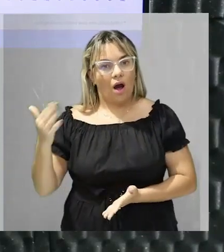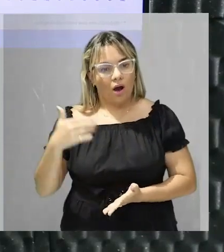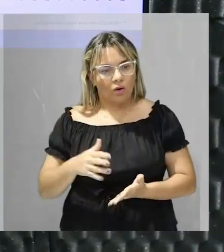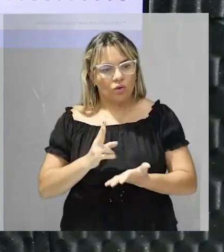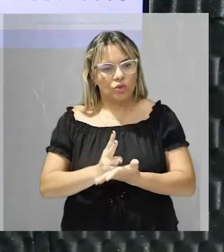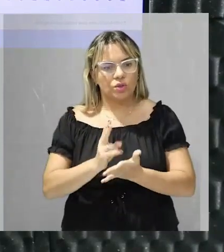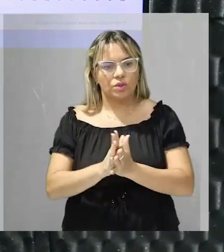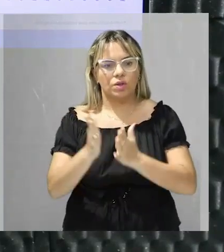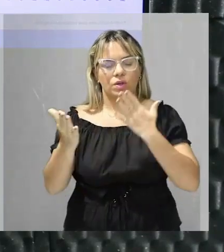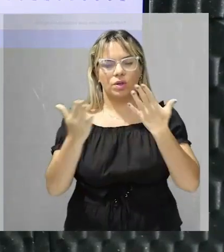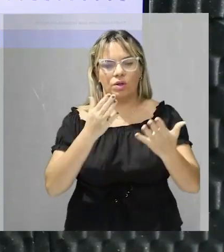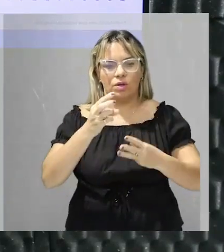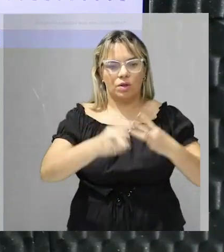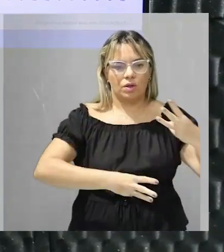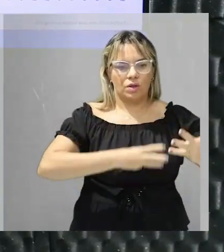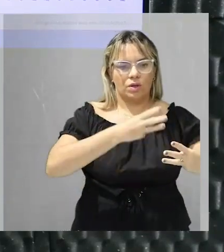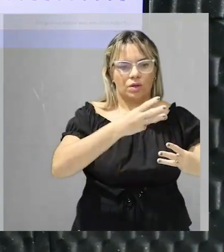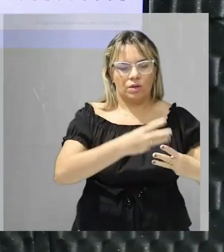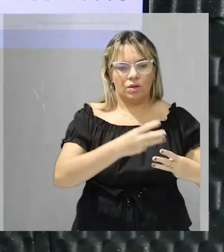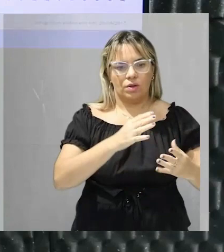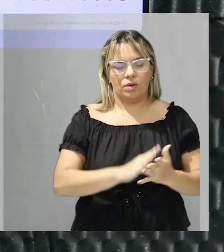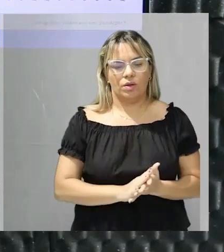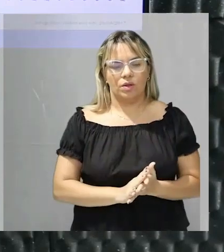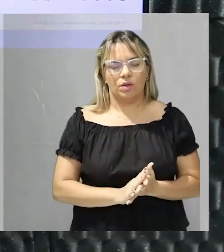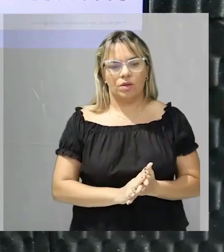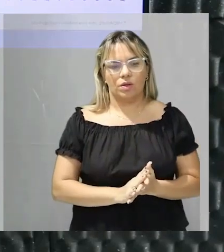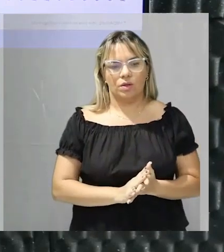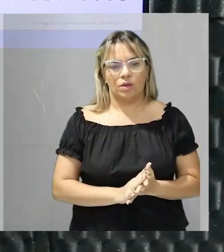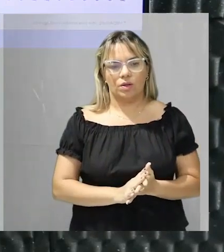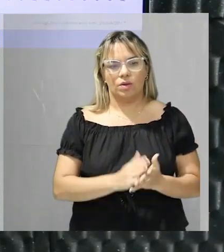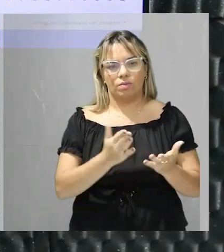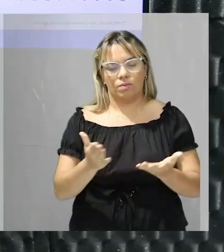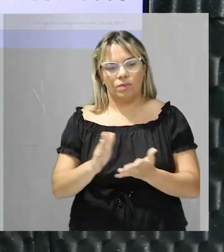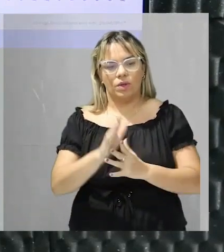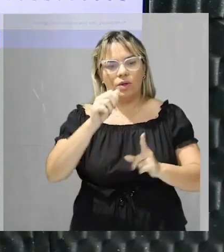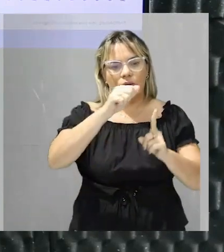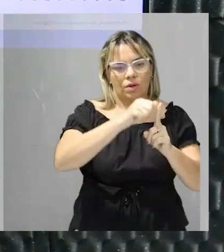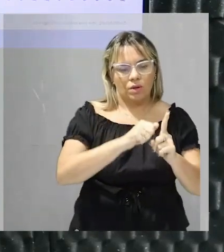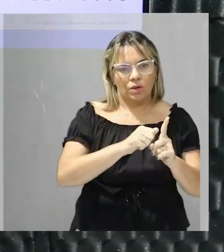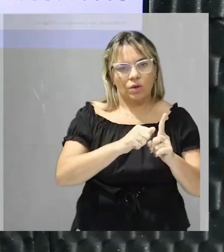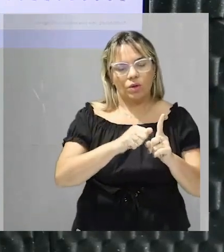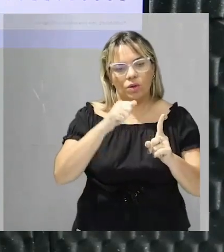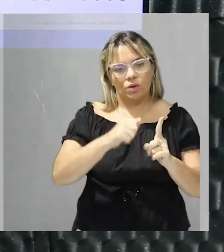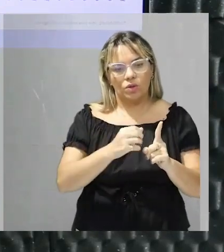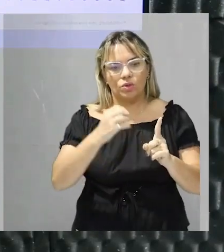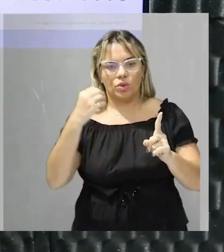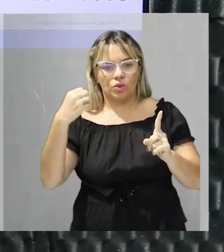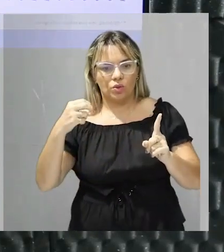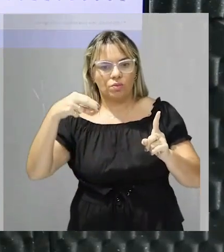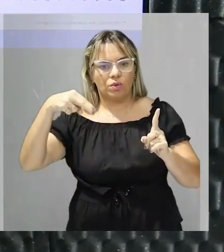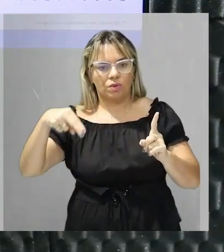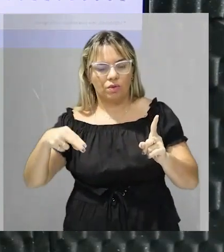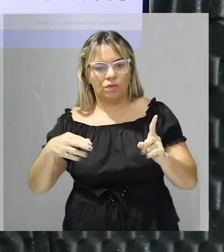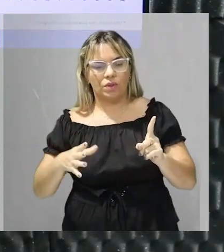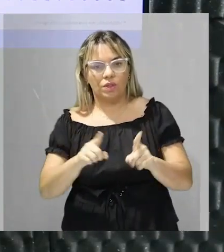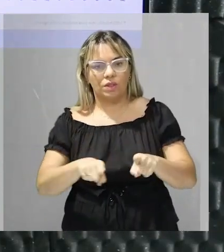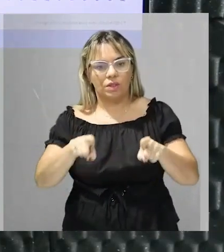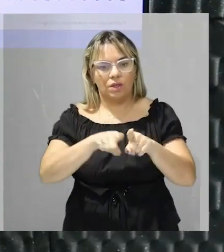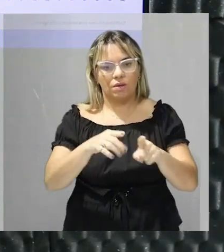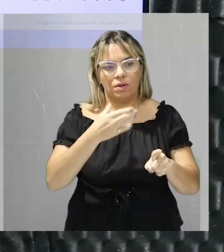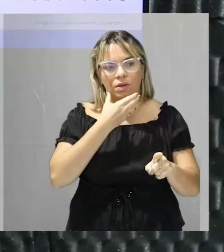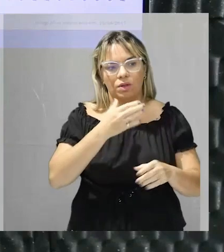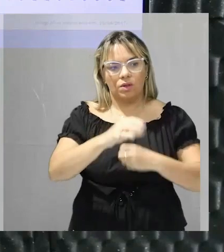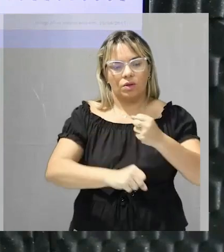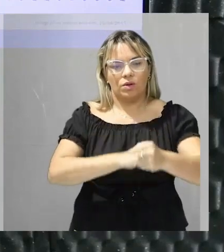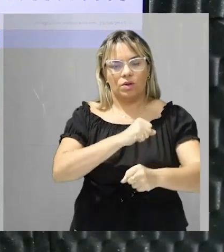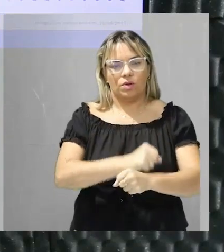trimestre janeiro fevereiro março ou desculpa o trimestre outubro novembro dezembro de 2016 então Ó